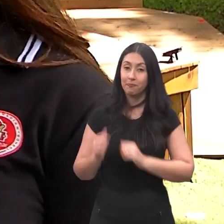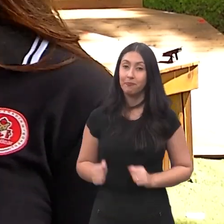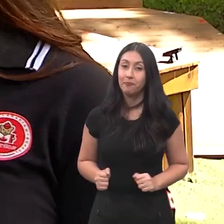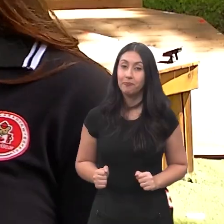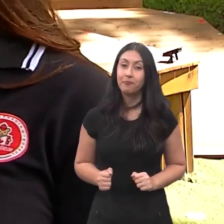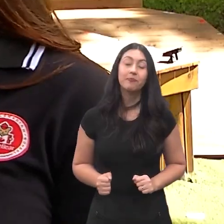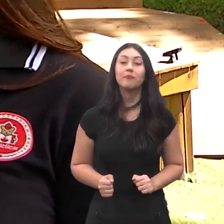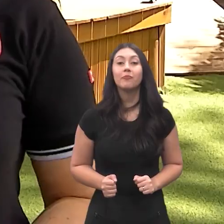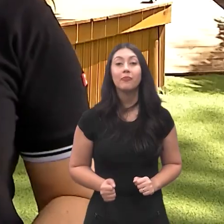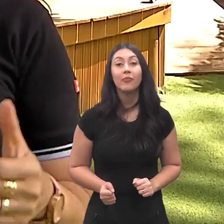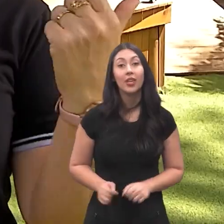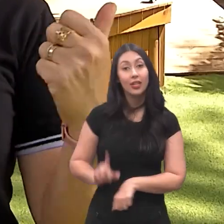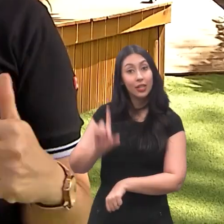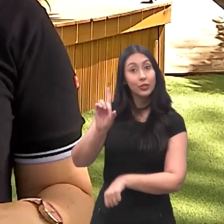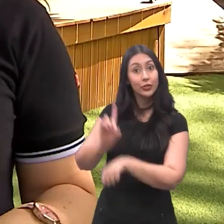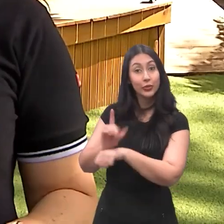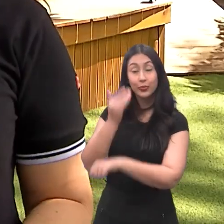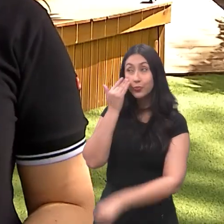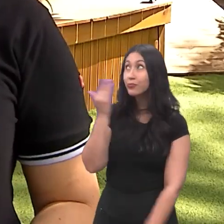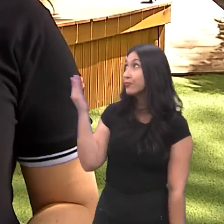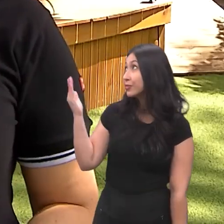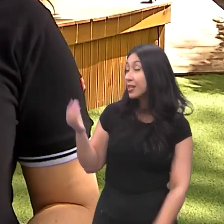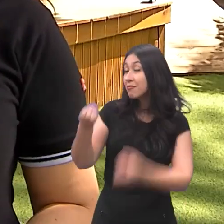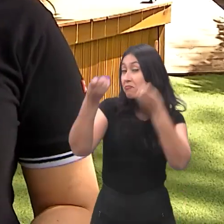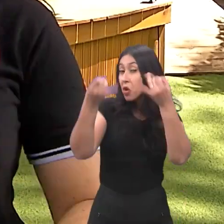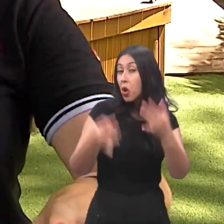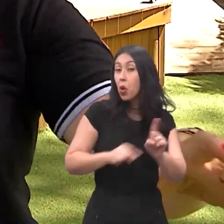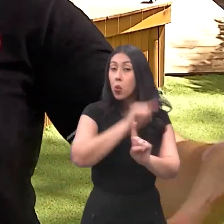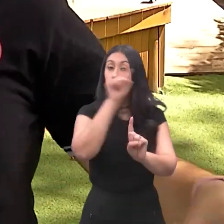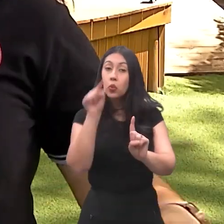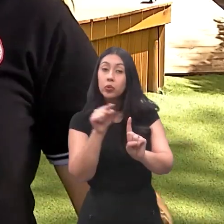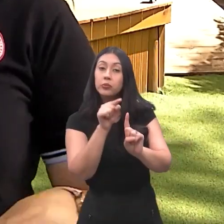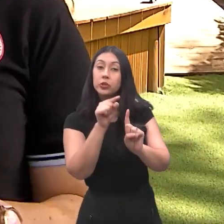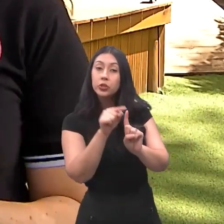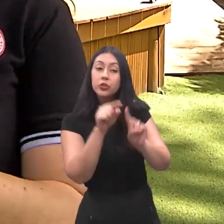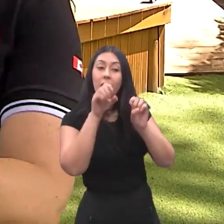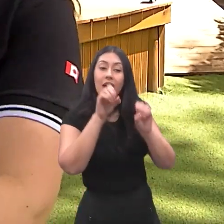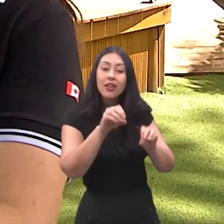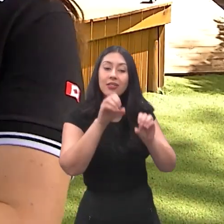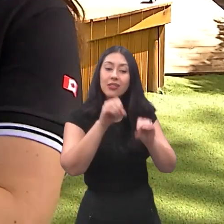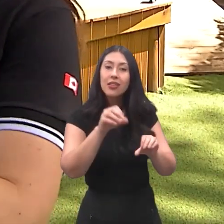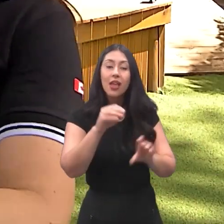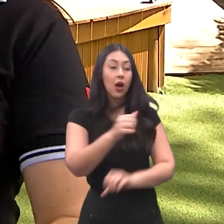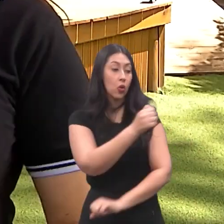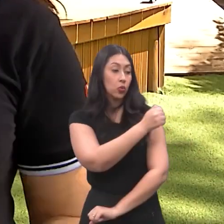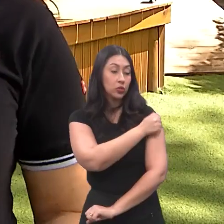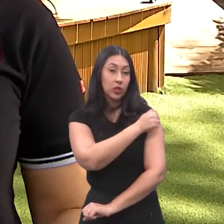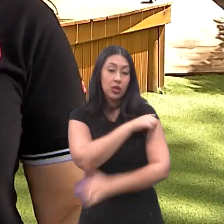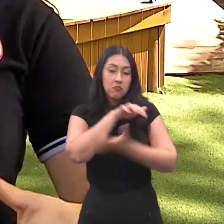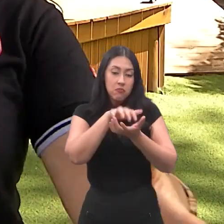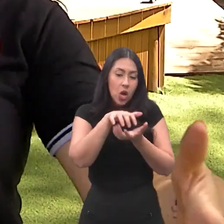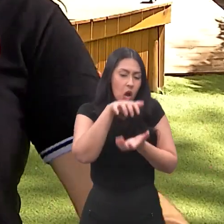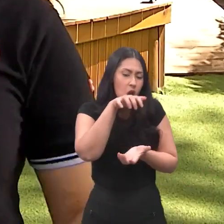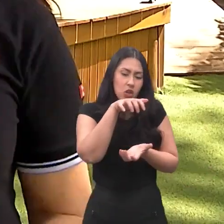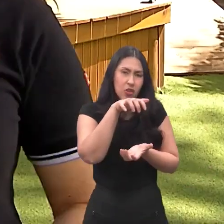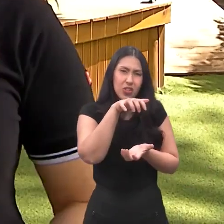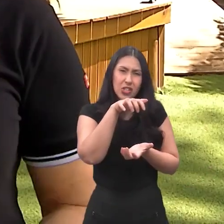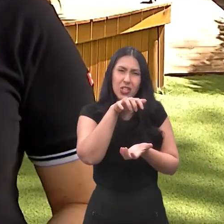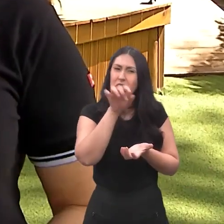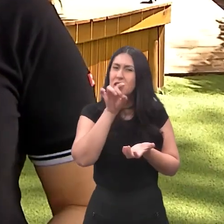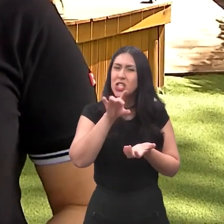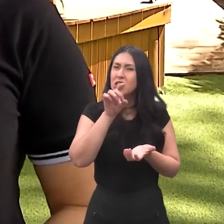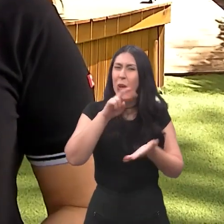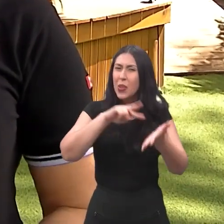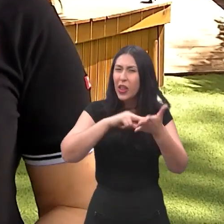bem ao próximo. De acordo com a diretora, o intuito da ação é mostrar para os alunos que os ovos de Páscoa não